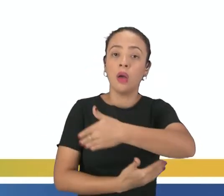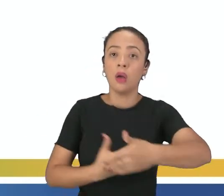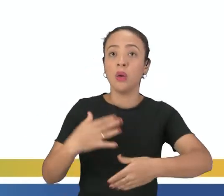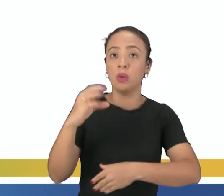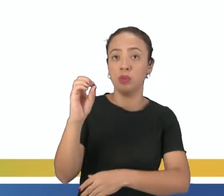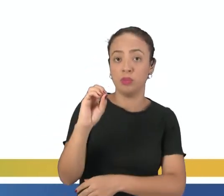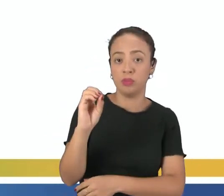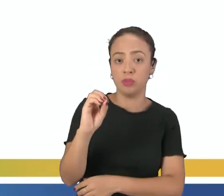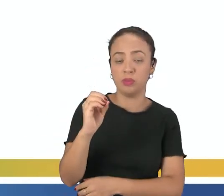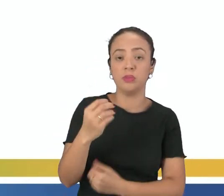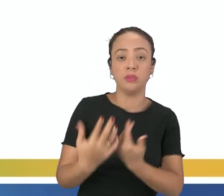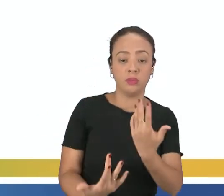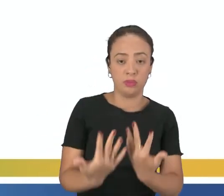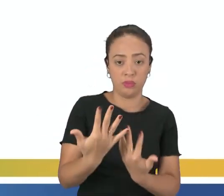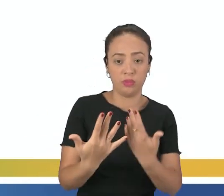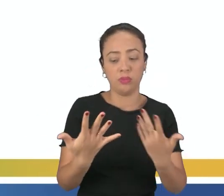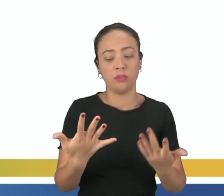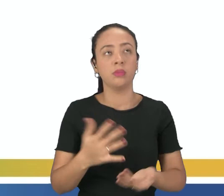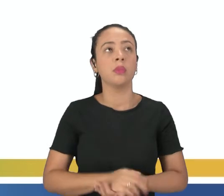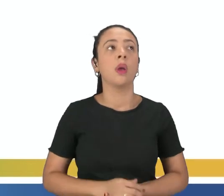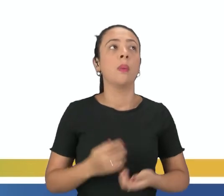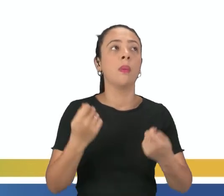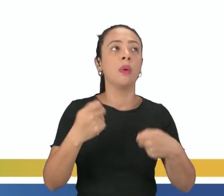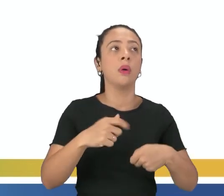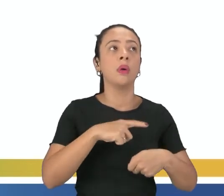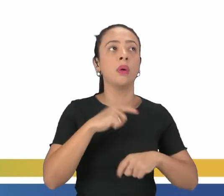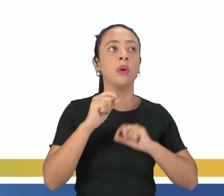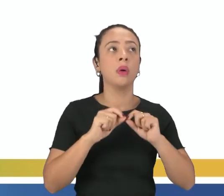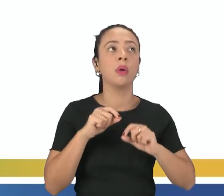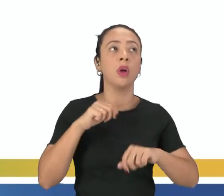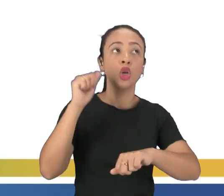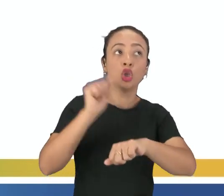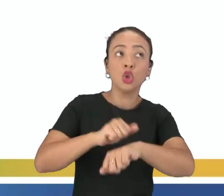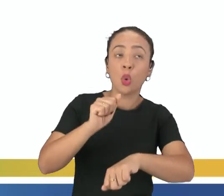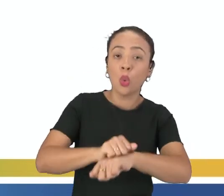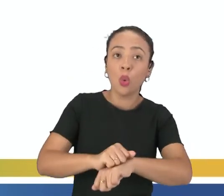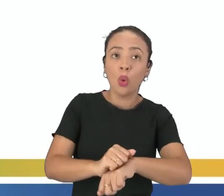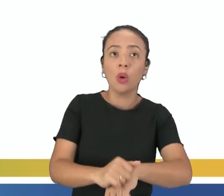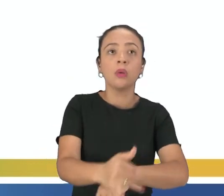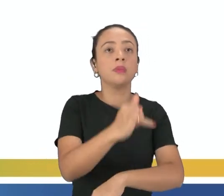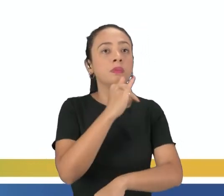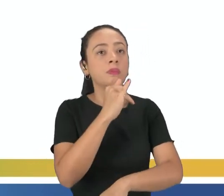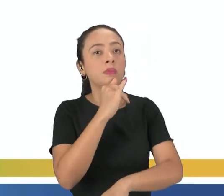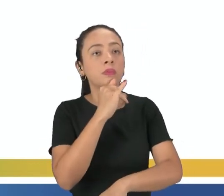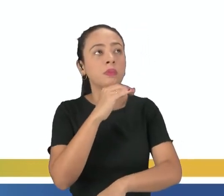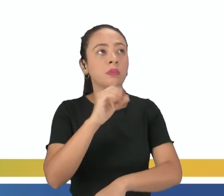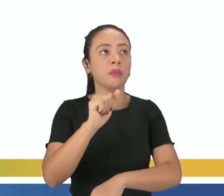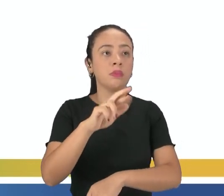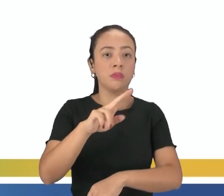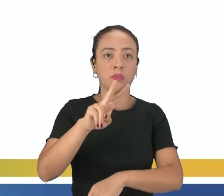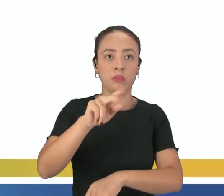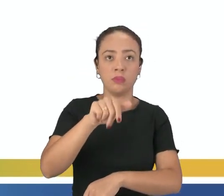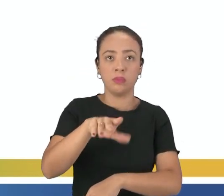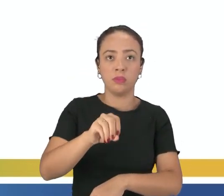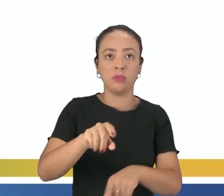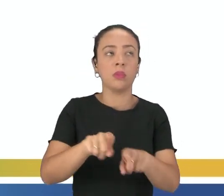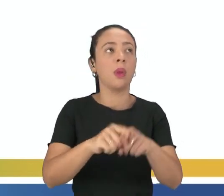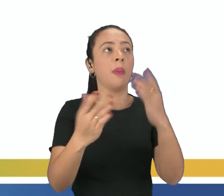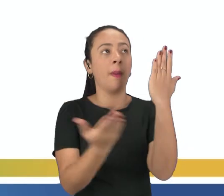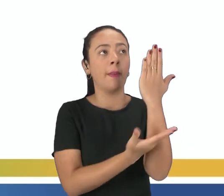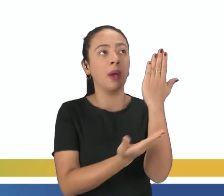reage com o oxigênio pegando fogo. E eles podem ser sólidos, e a gente tem como exemplo o carvão,